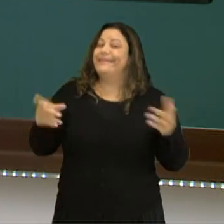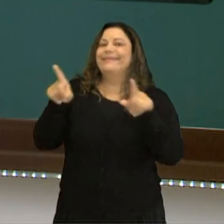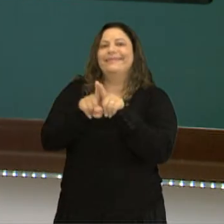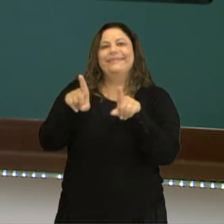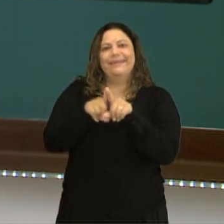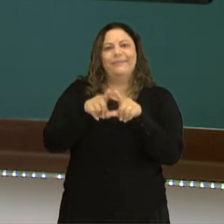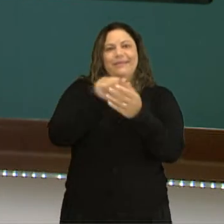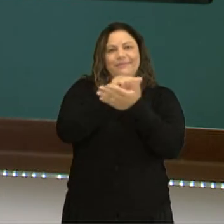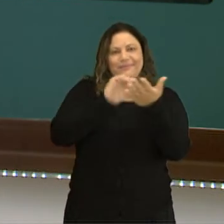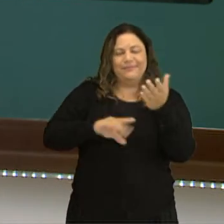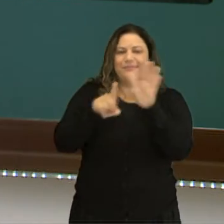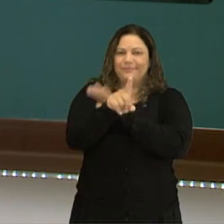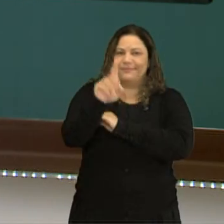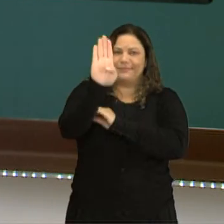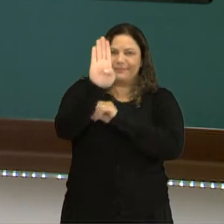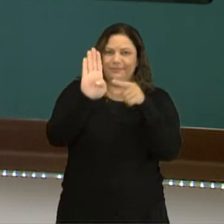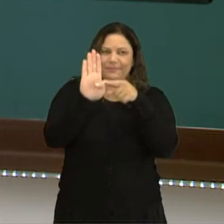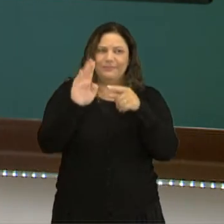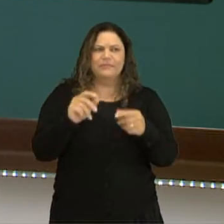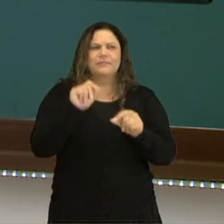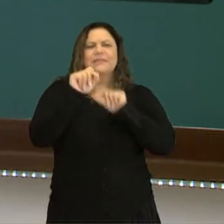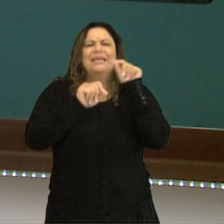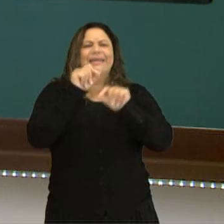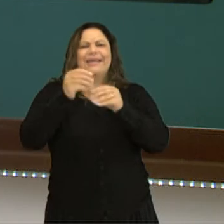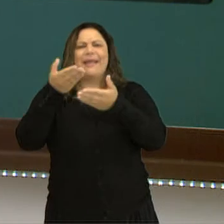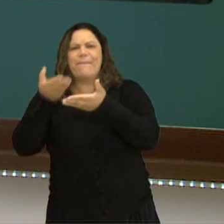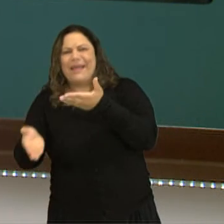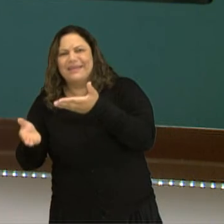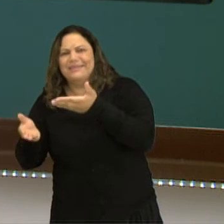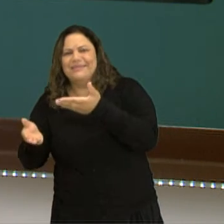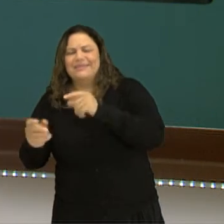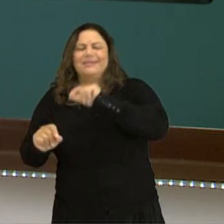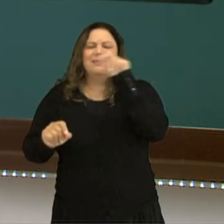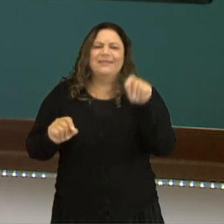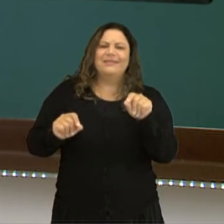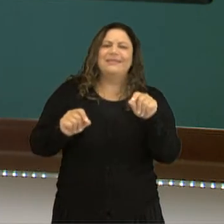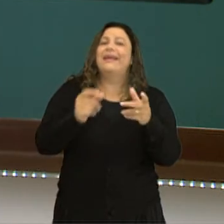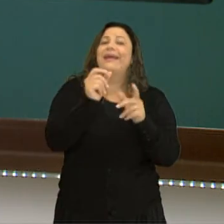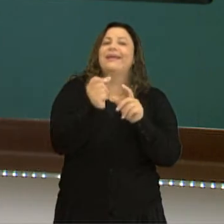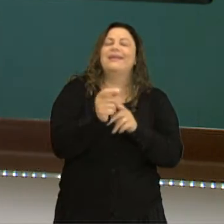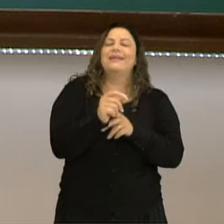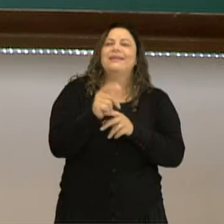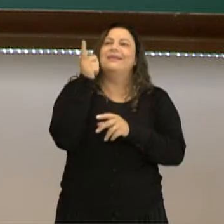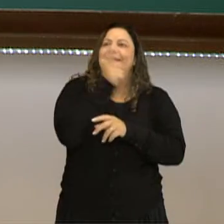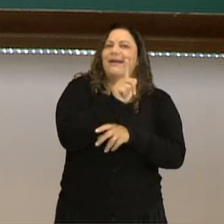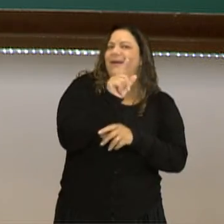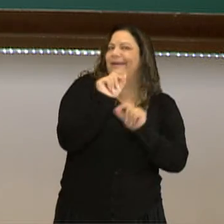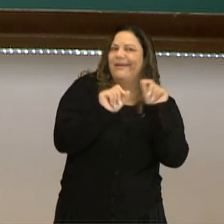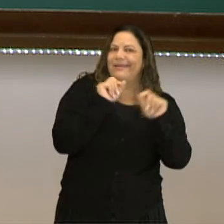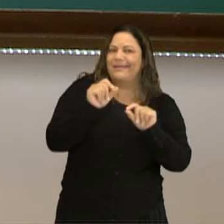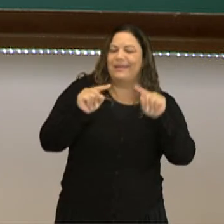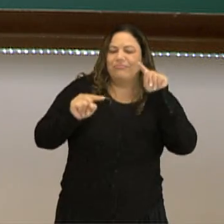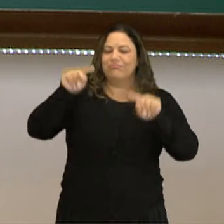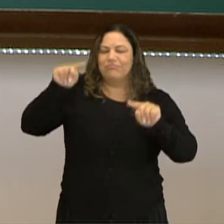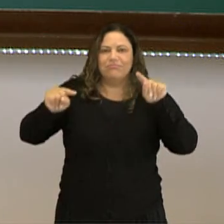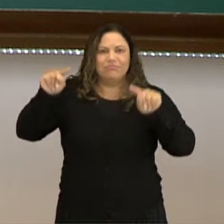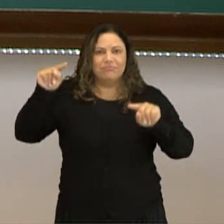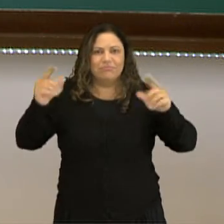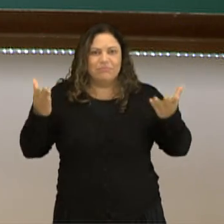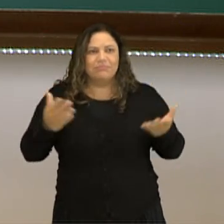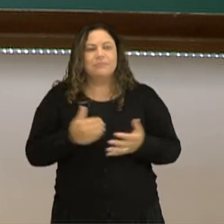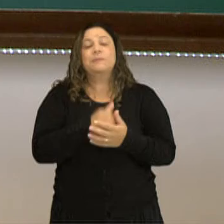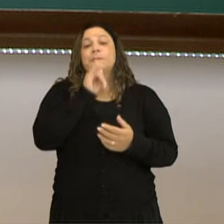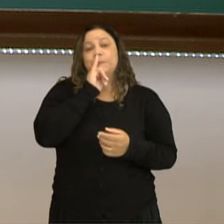ele tem uma questão B. Quem perde e quem ganha energia? Justifique. Vamos pensar? você tem o termômetro.